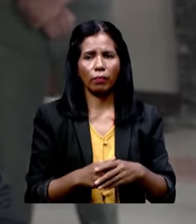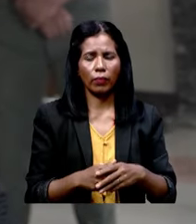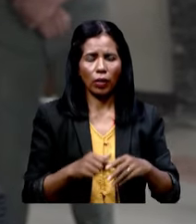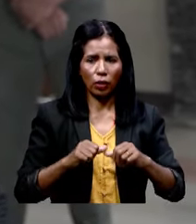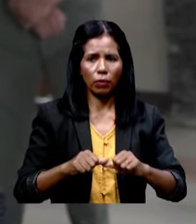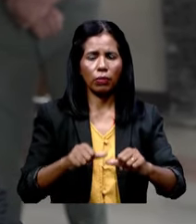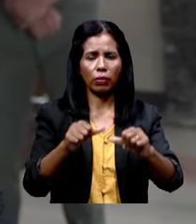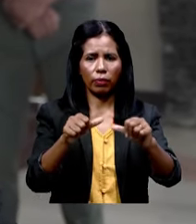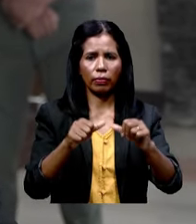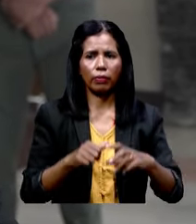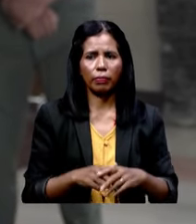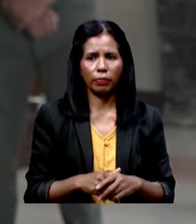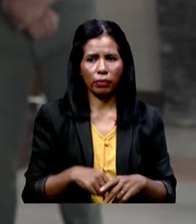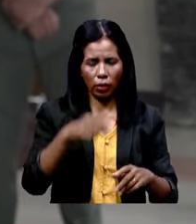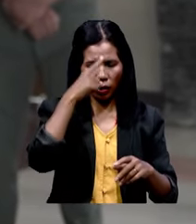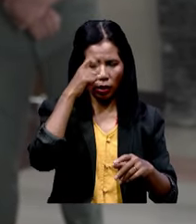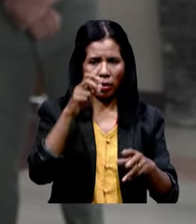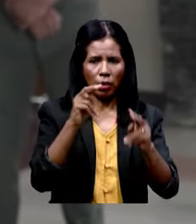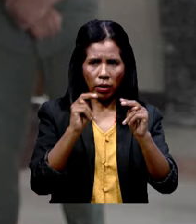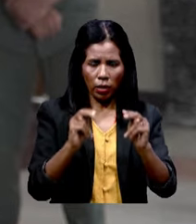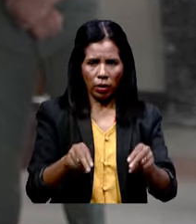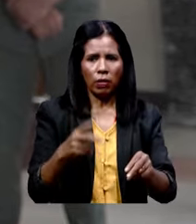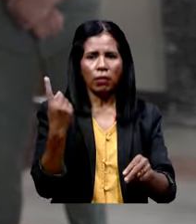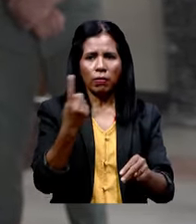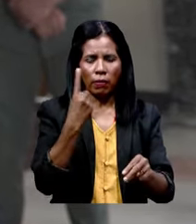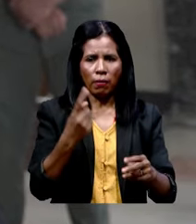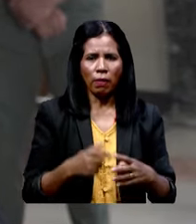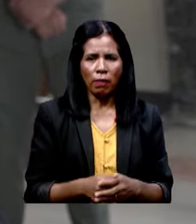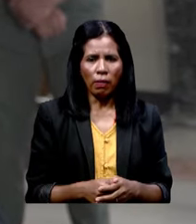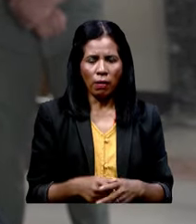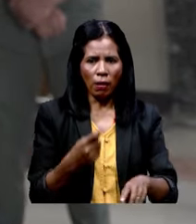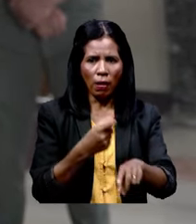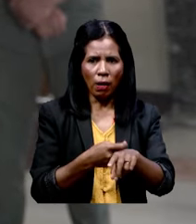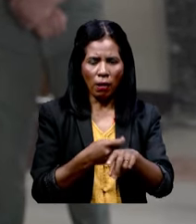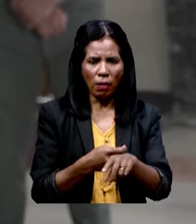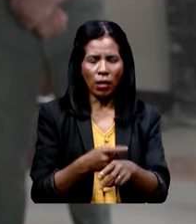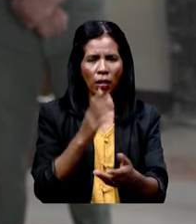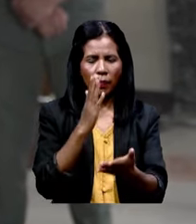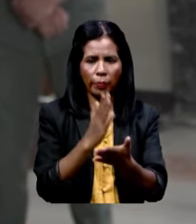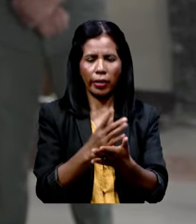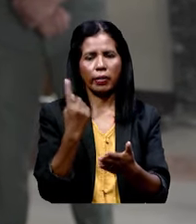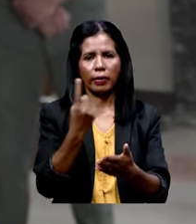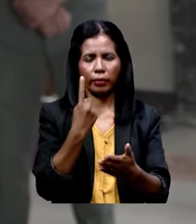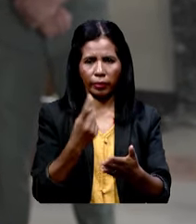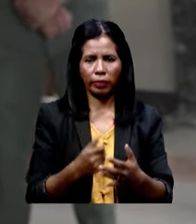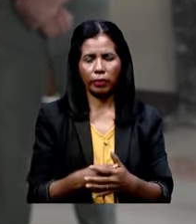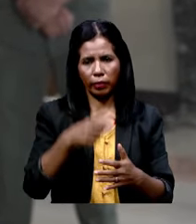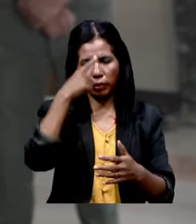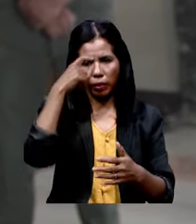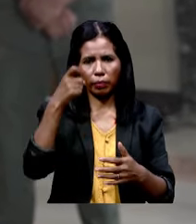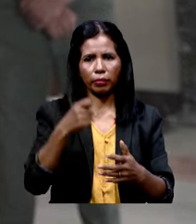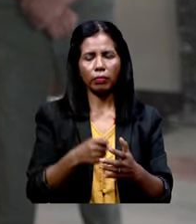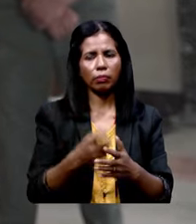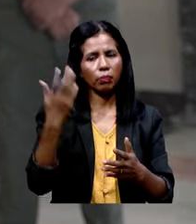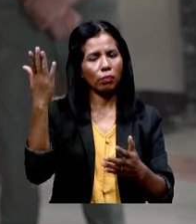continua, também se precisa no Fati, situação de suspensão na NIEM também, e a